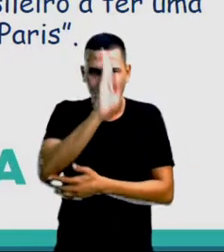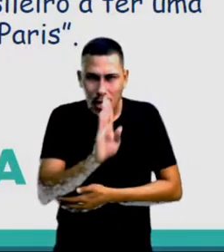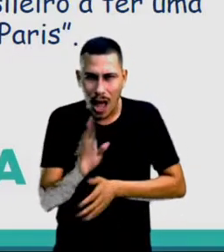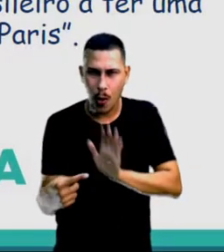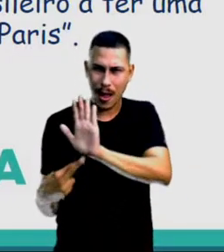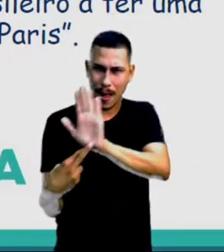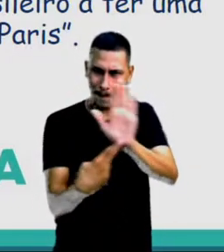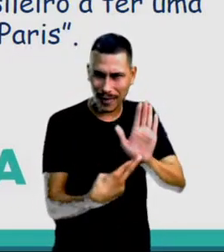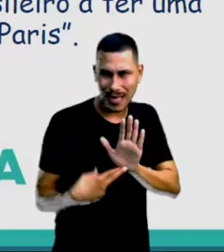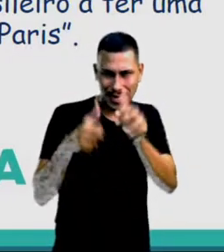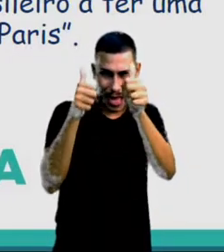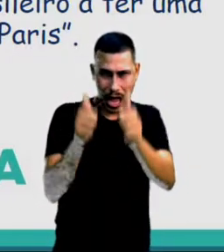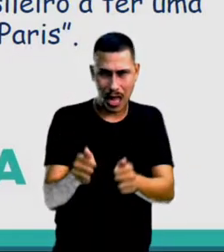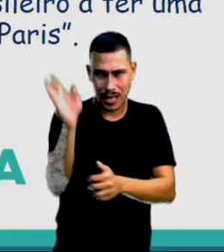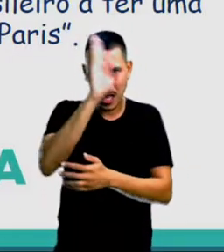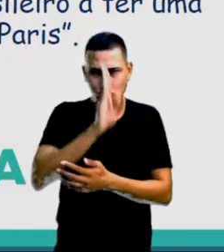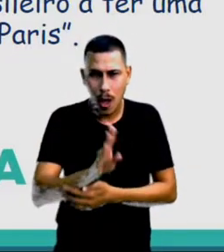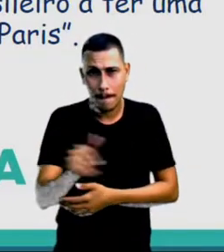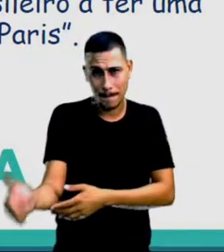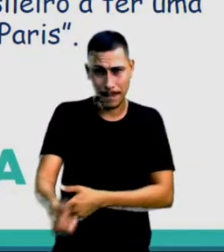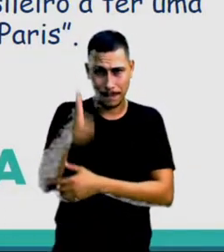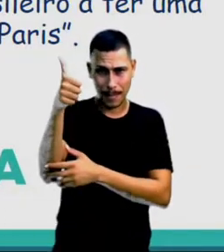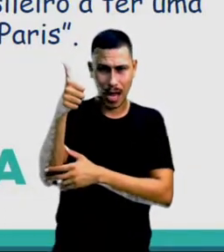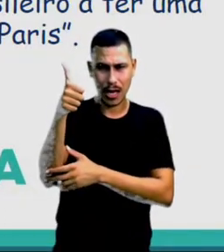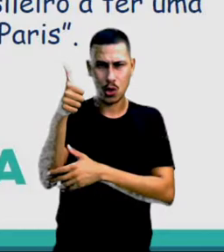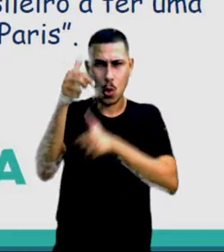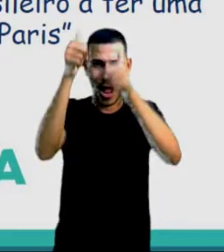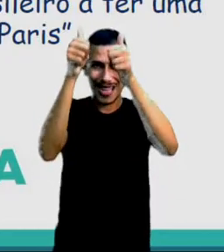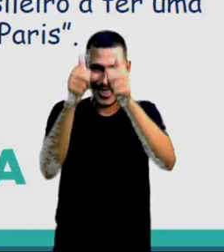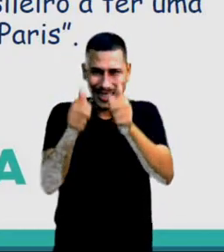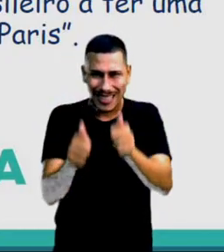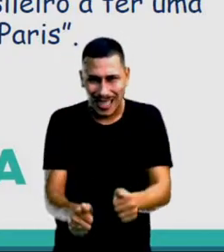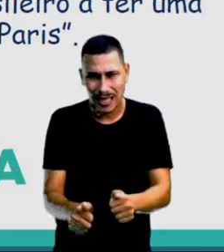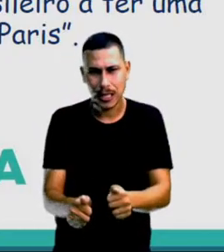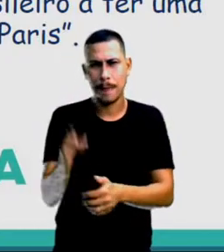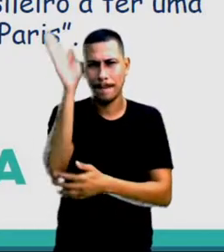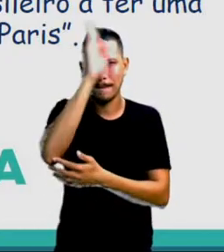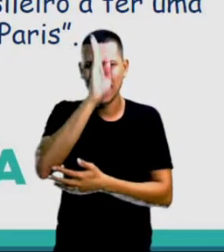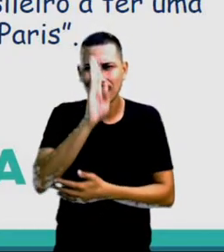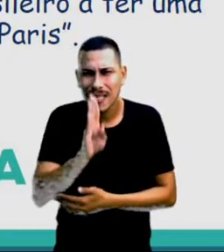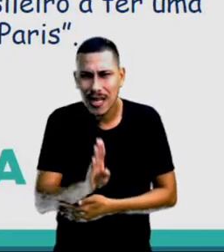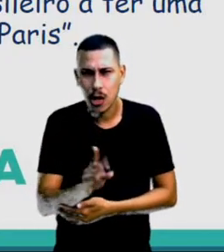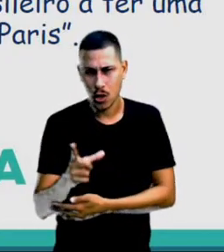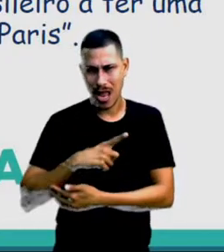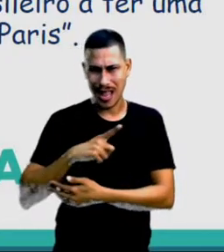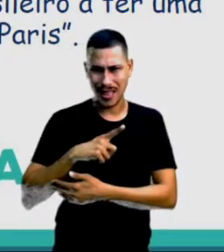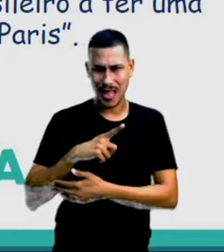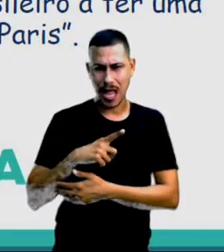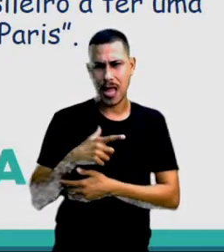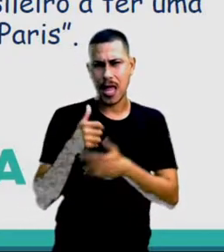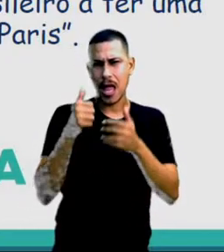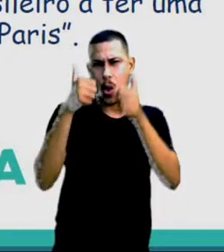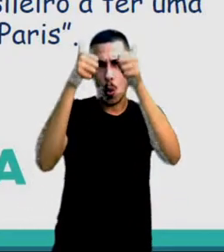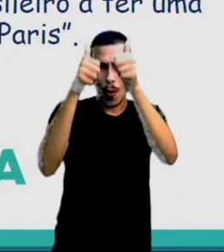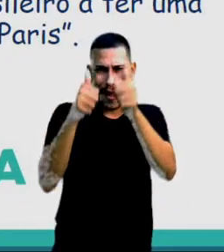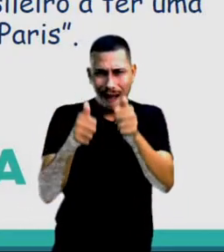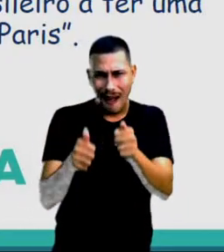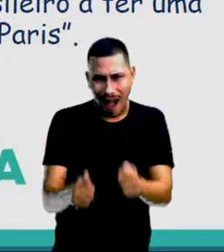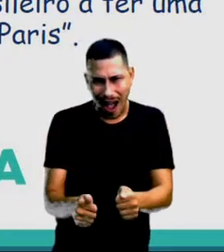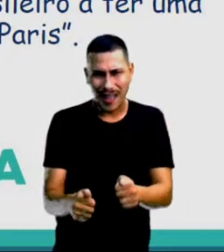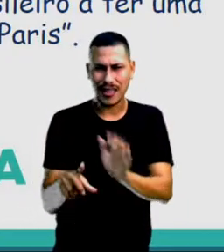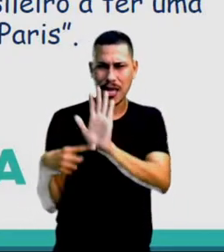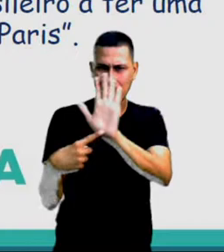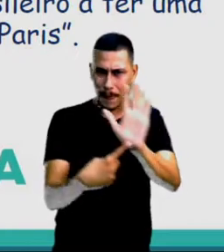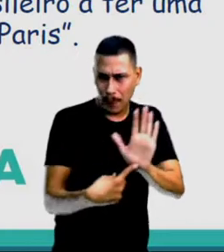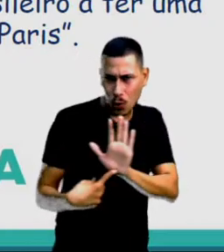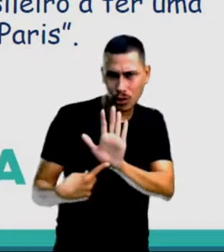Foi o primeiro artista contemporâneo e o primeiro brasileiro a ter uma obra exposta no icônico Museu